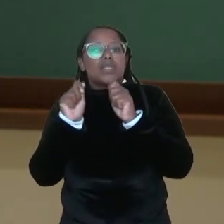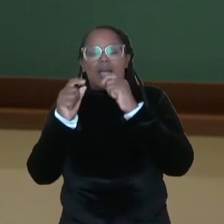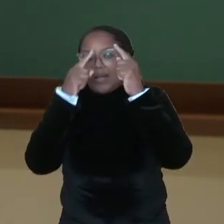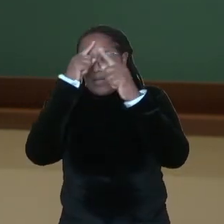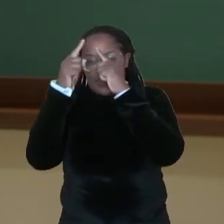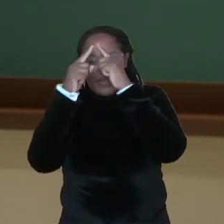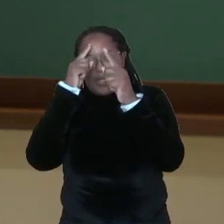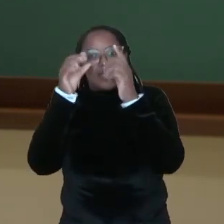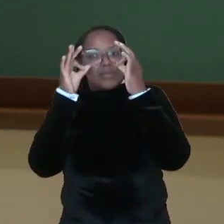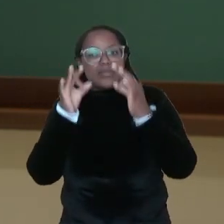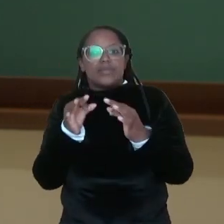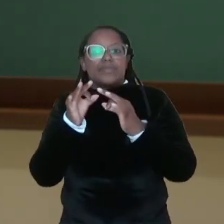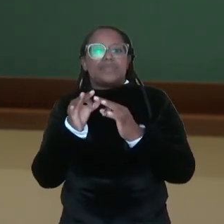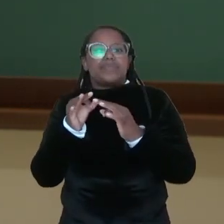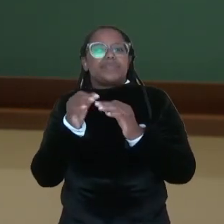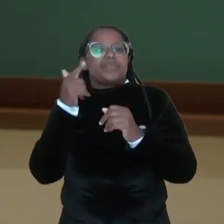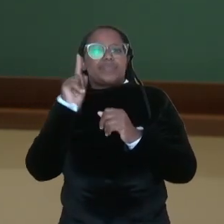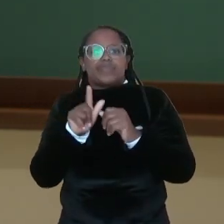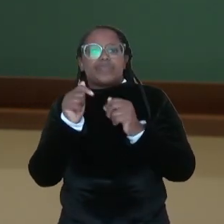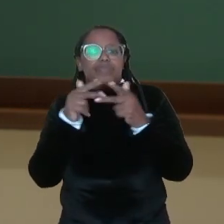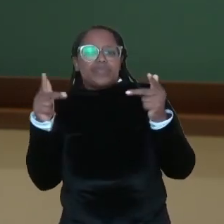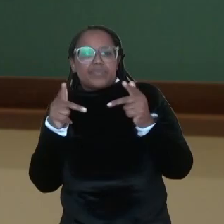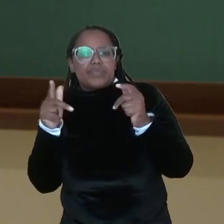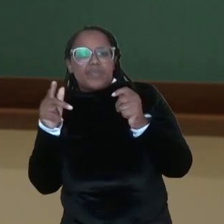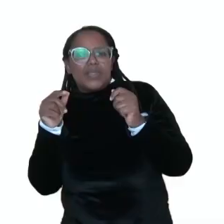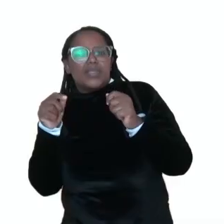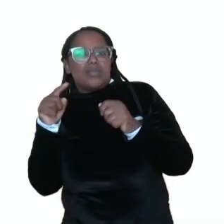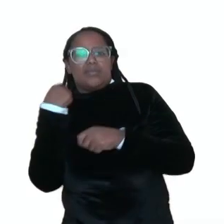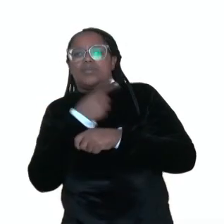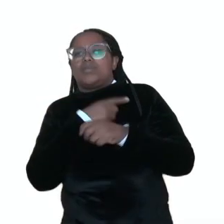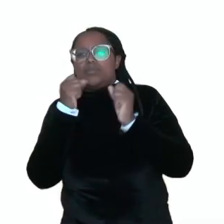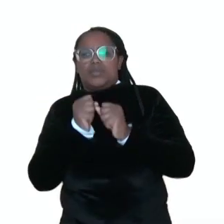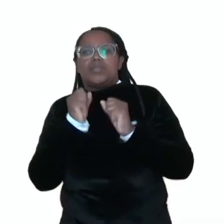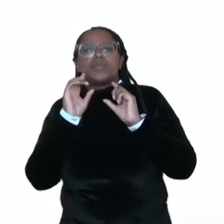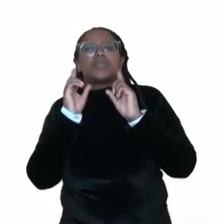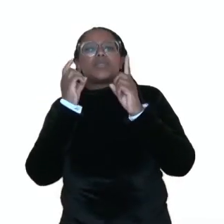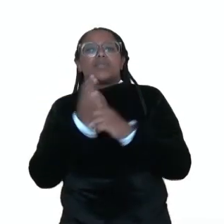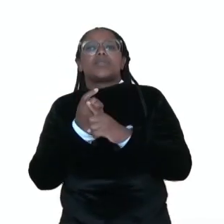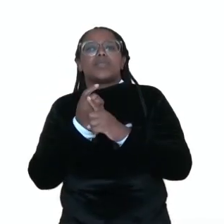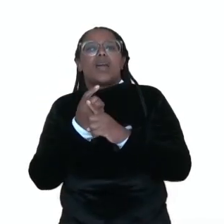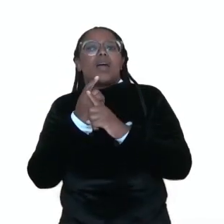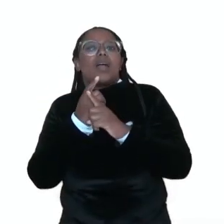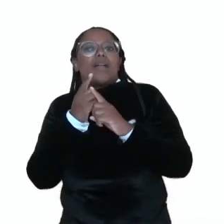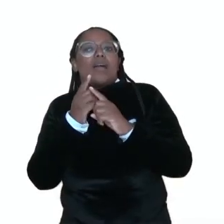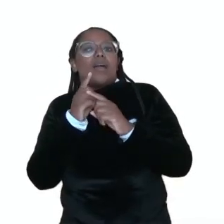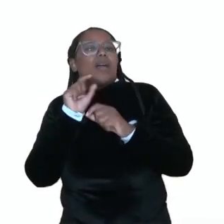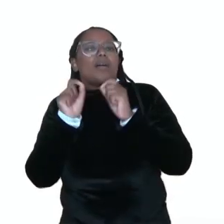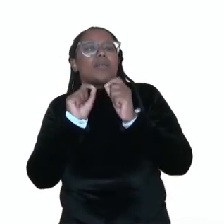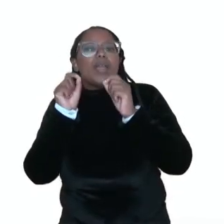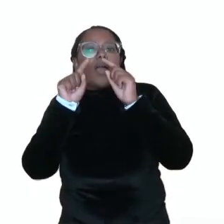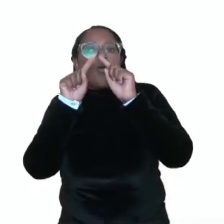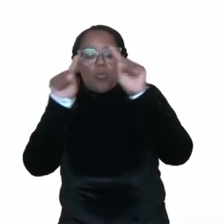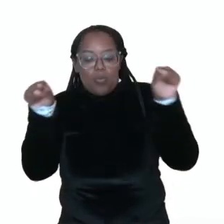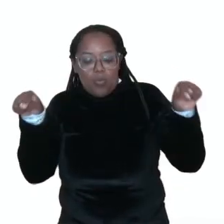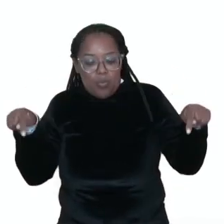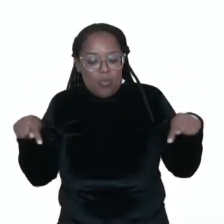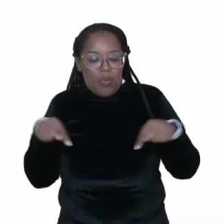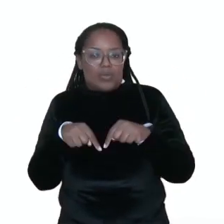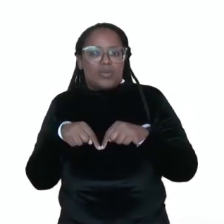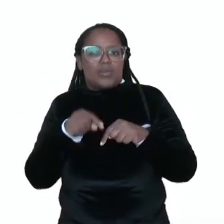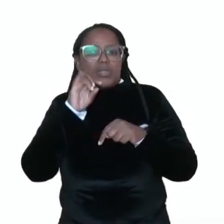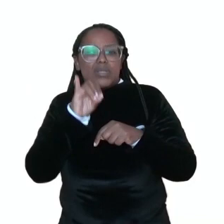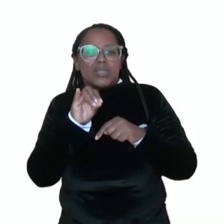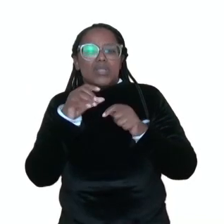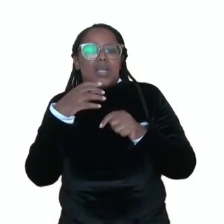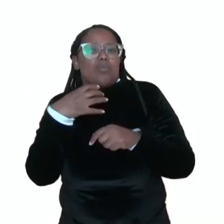que o artista tem. Outro elemento de composição que podemos encontrar tanto em desenhos quanto em fotografia é o enquadramento. Ele diz respeito à